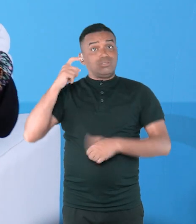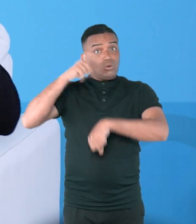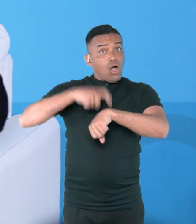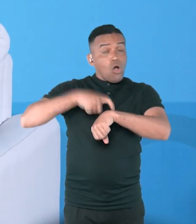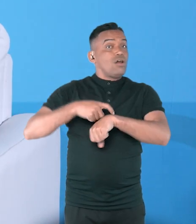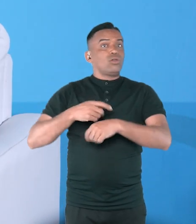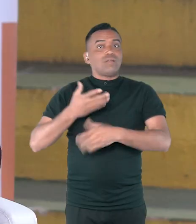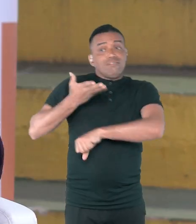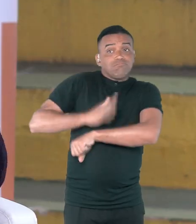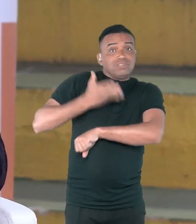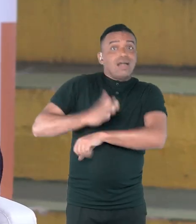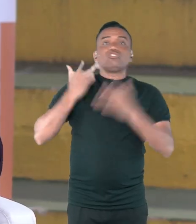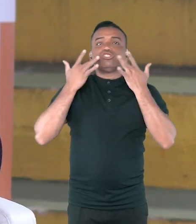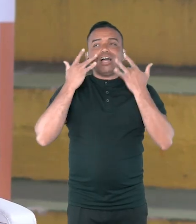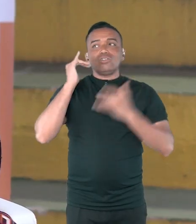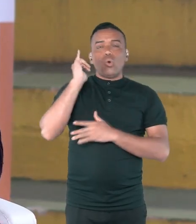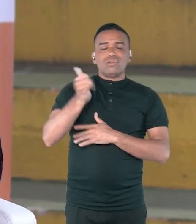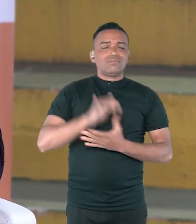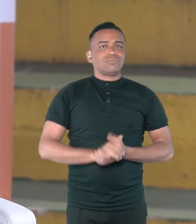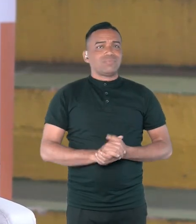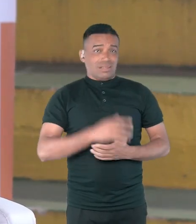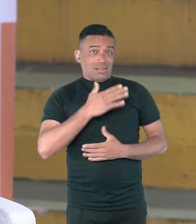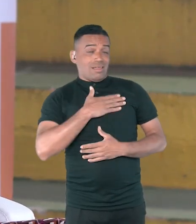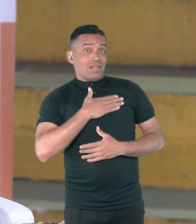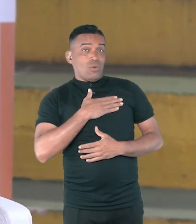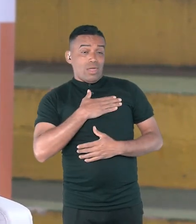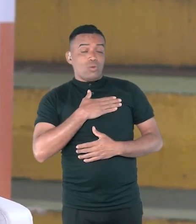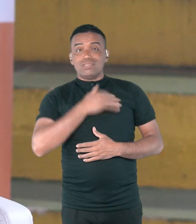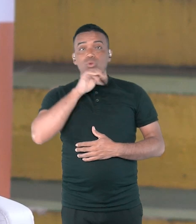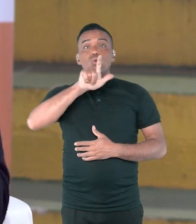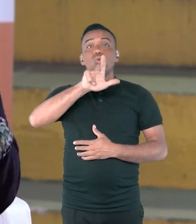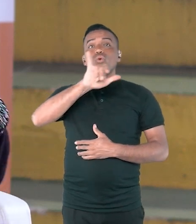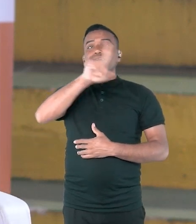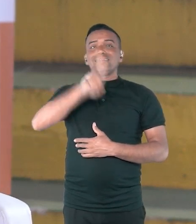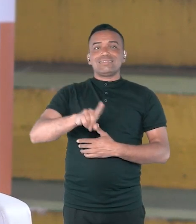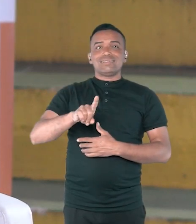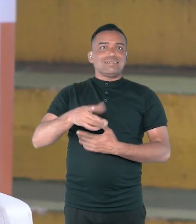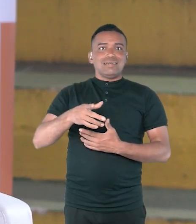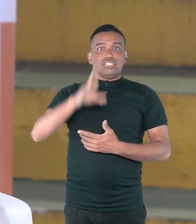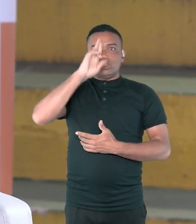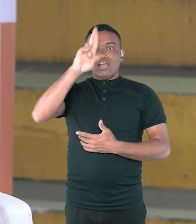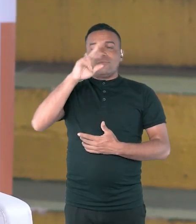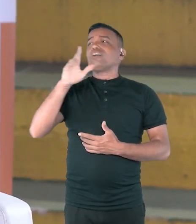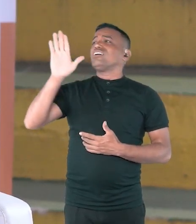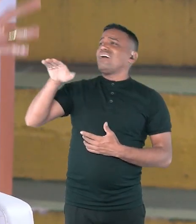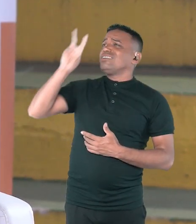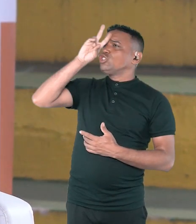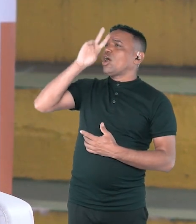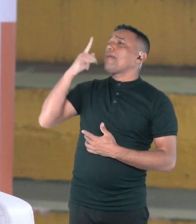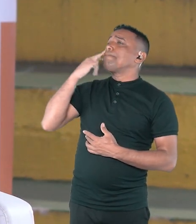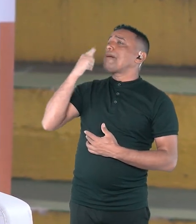estava ensaiando, eu comecei a contar. E uma vez o Luiz dirigindo, falava, conta a história do seu pai. Então, eu